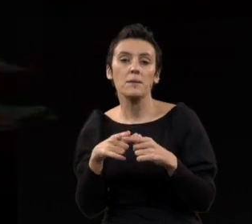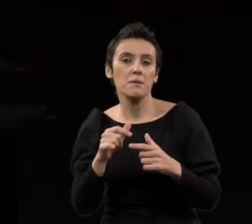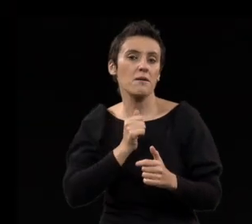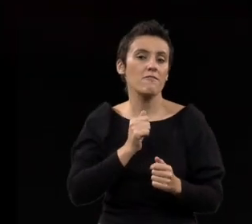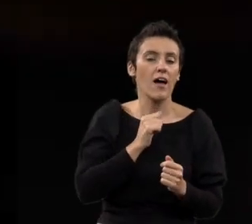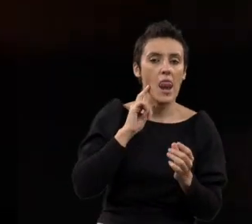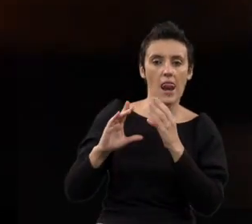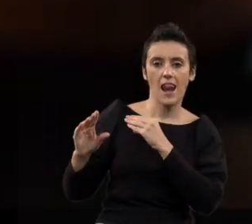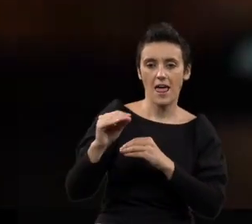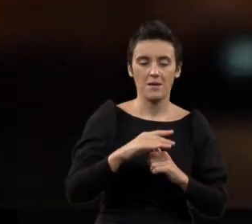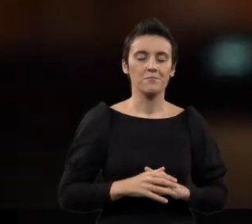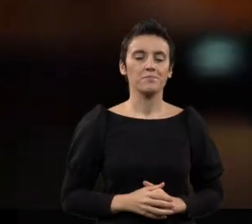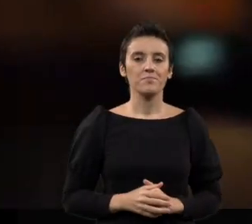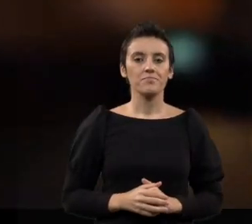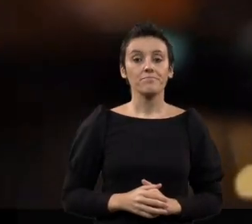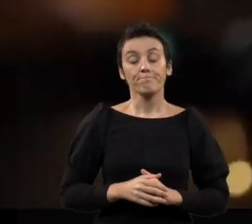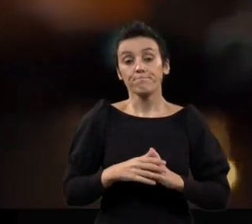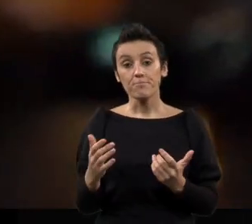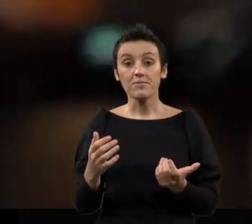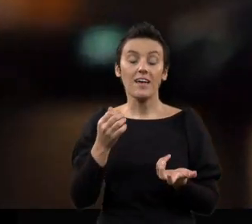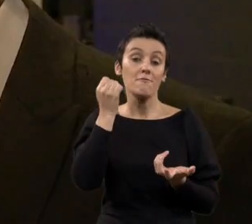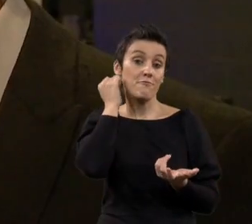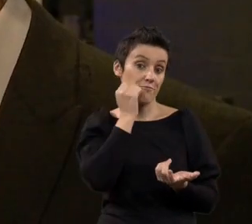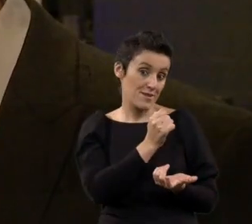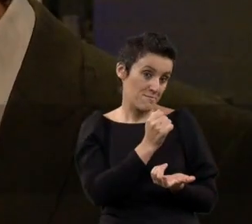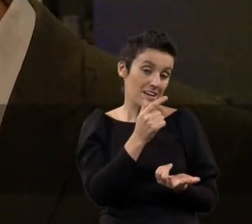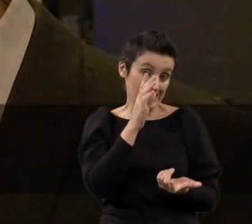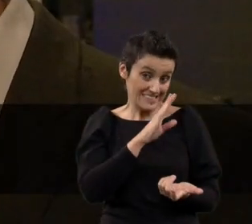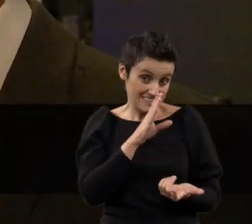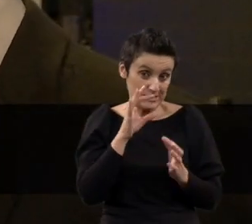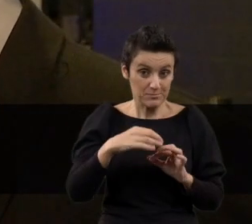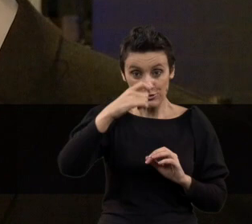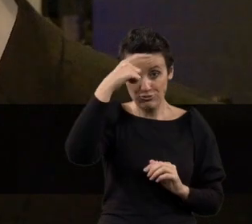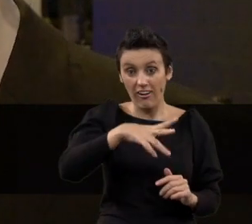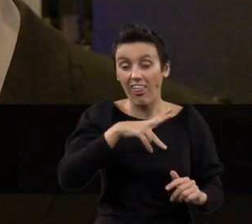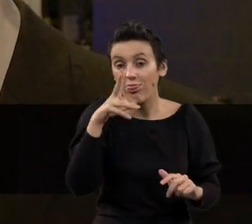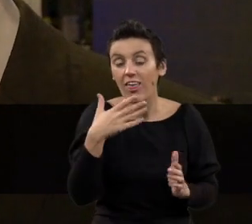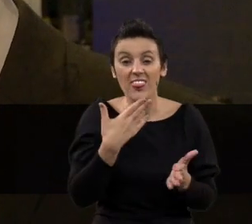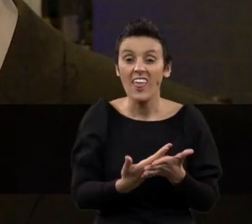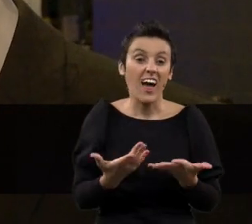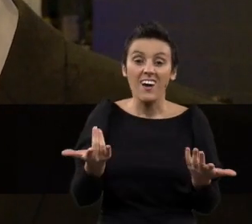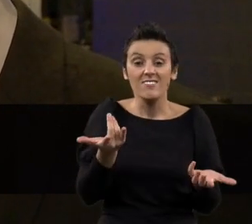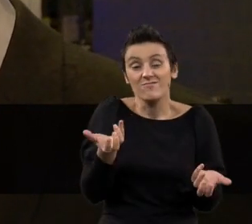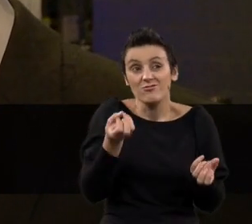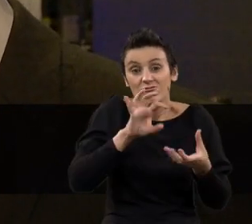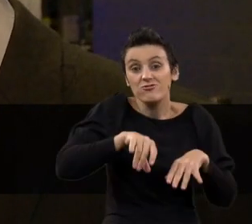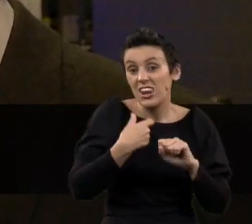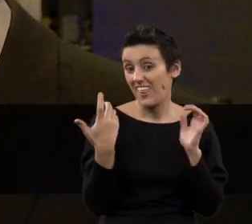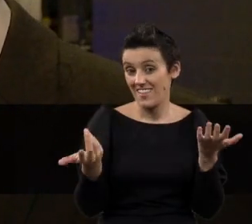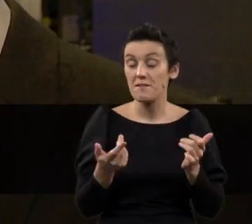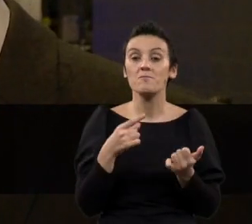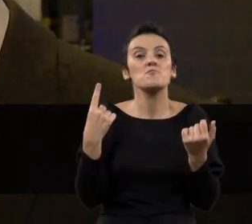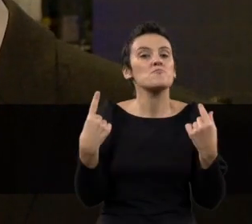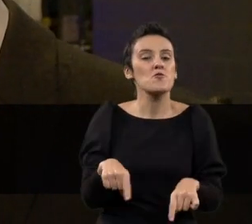Ora bem, é daqueles filmes que se eu conto a história, estrago tudo. Posso apenas dizer que é um